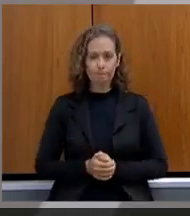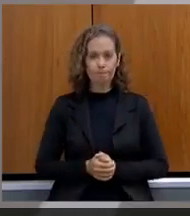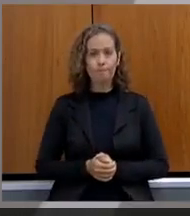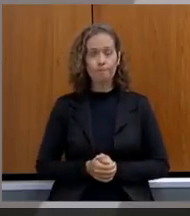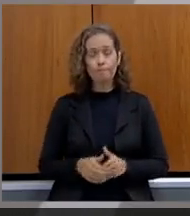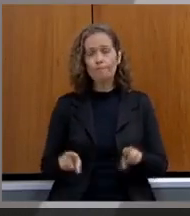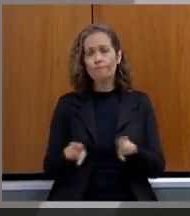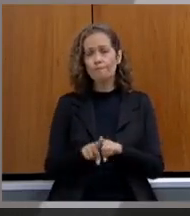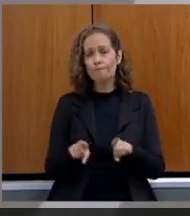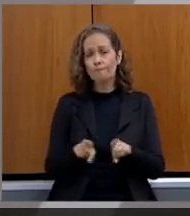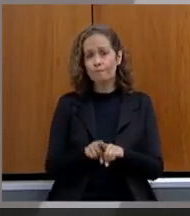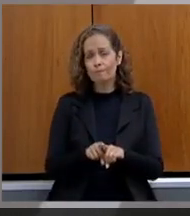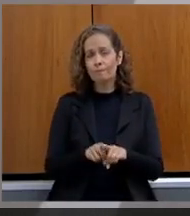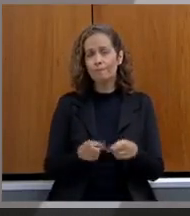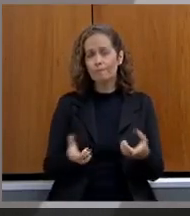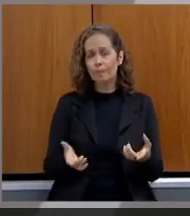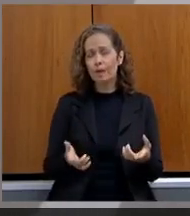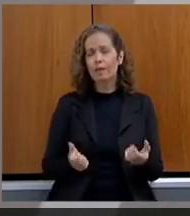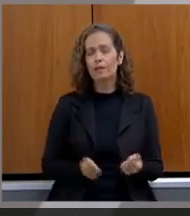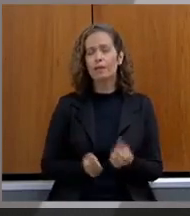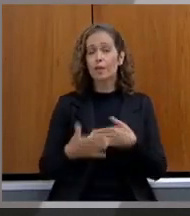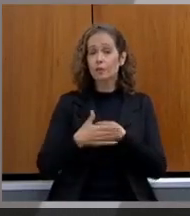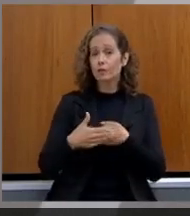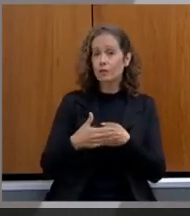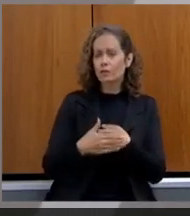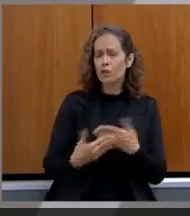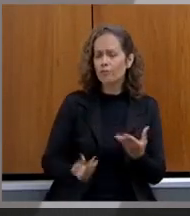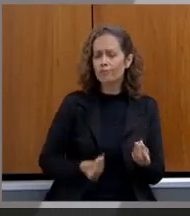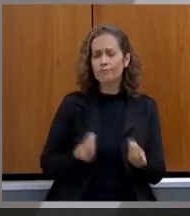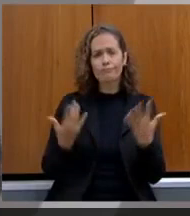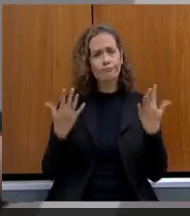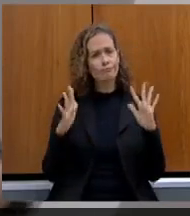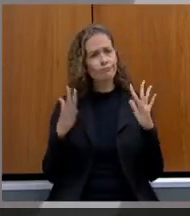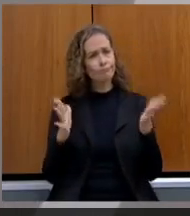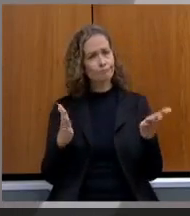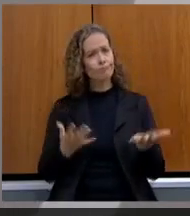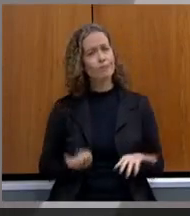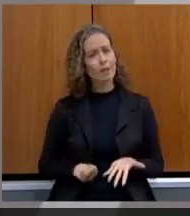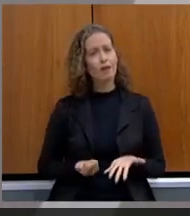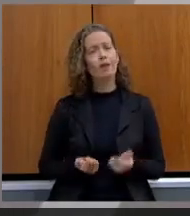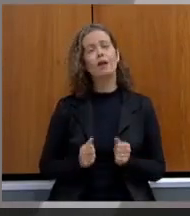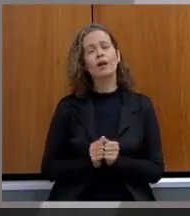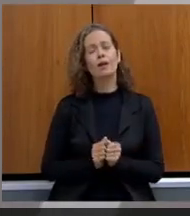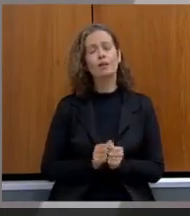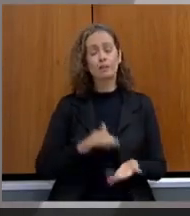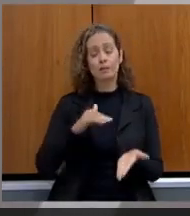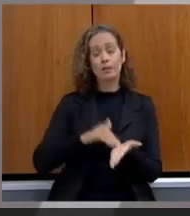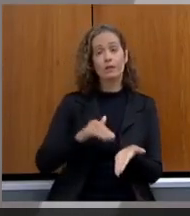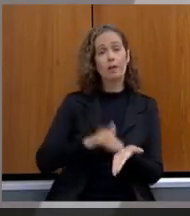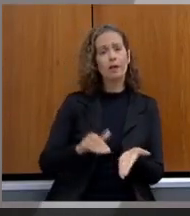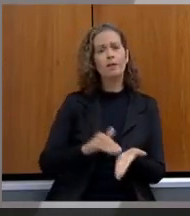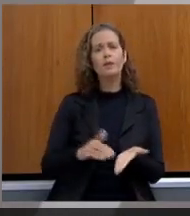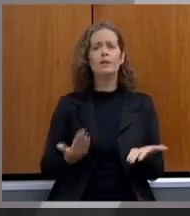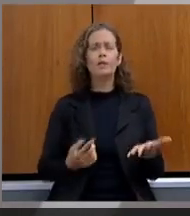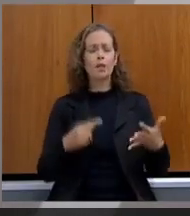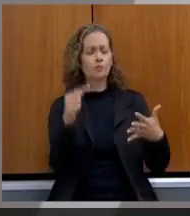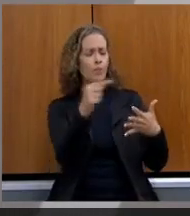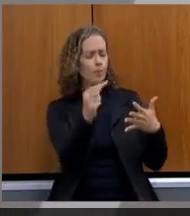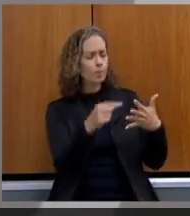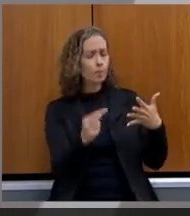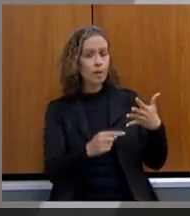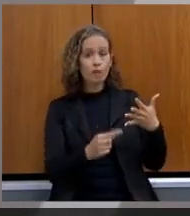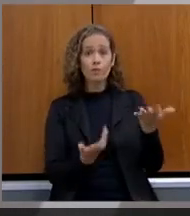EA forma é elogio a secretaria da forma como os critérios foram criados junto com a secretaria de saúde